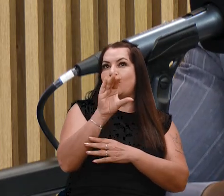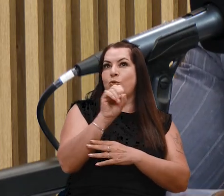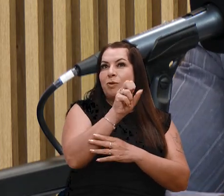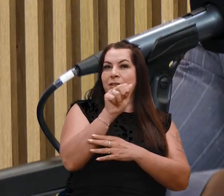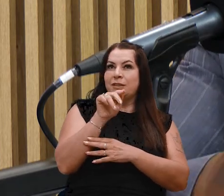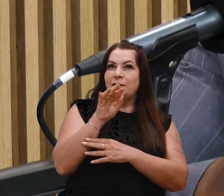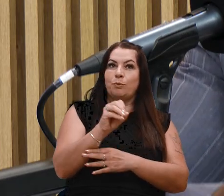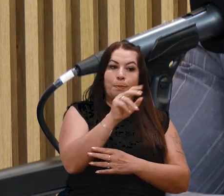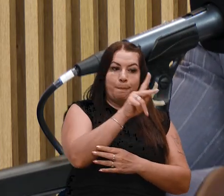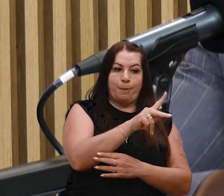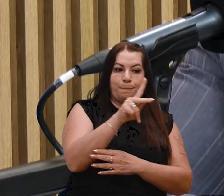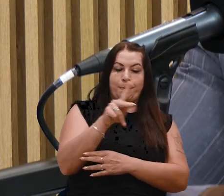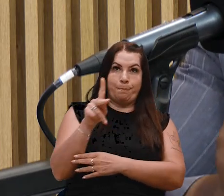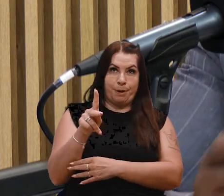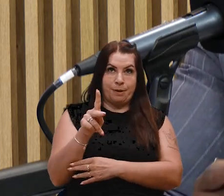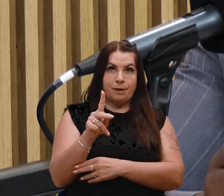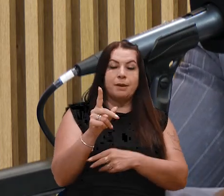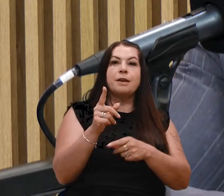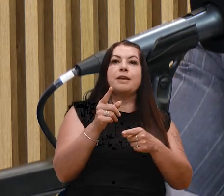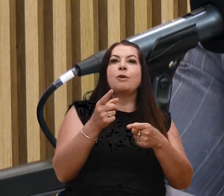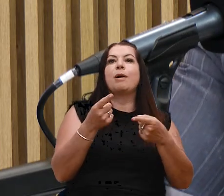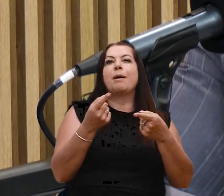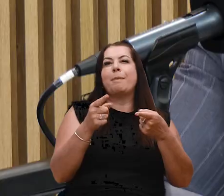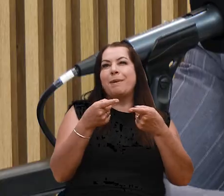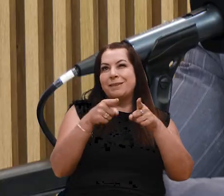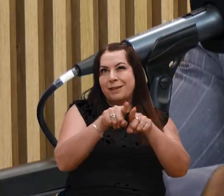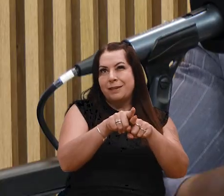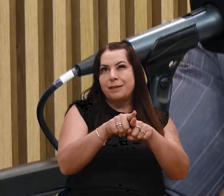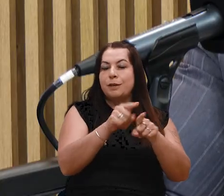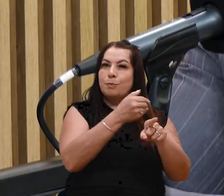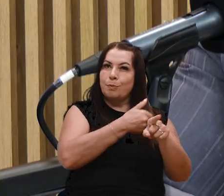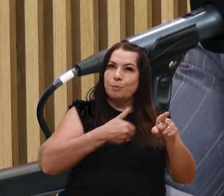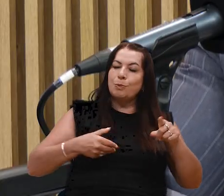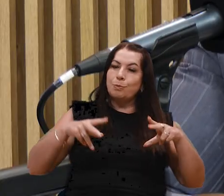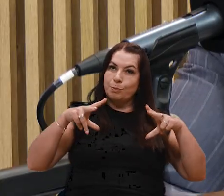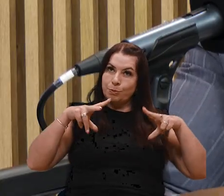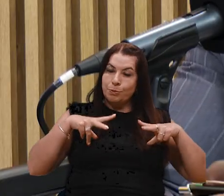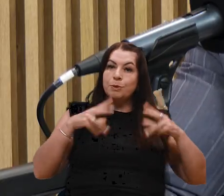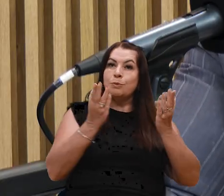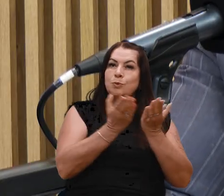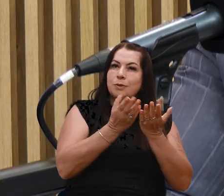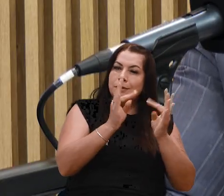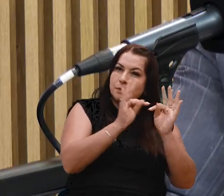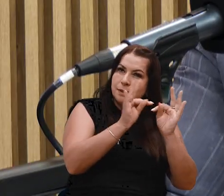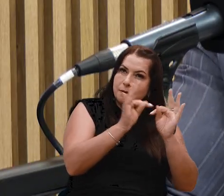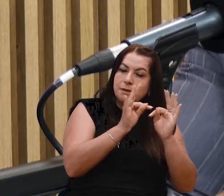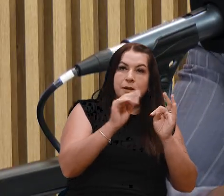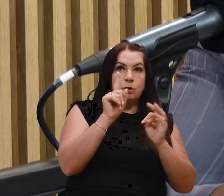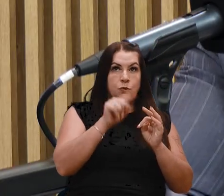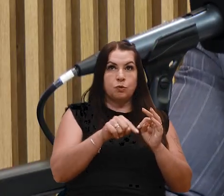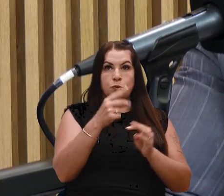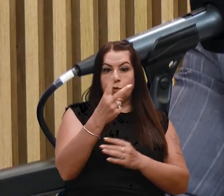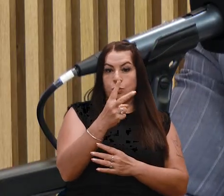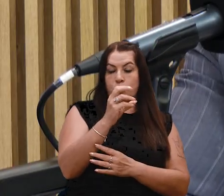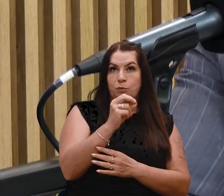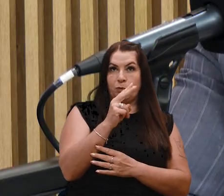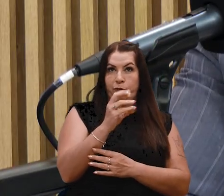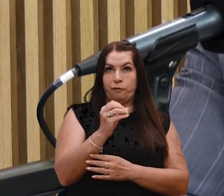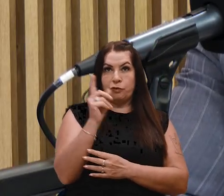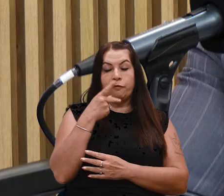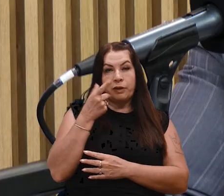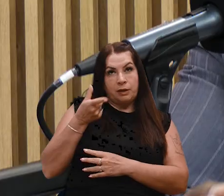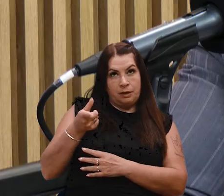famosa PPP, parceria público-privada. Então, pelos estudos técnicos, estava aqui ainda lá em 2020, né, foi uma fala